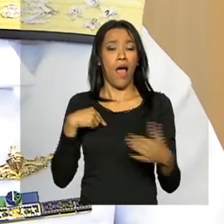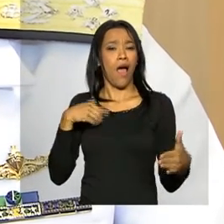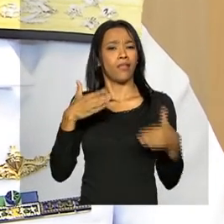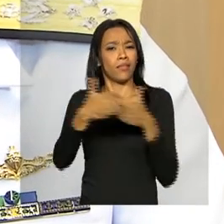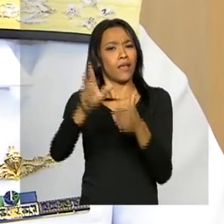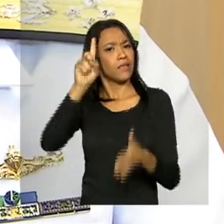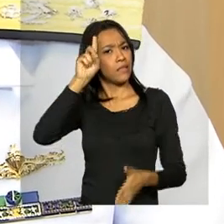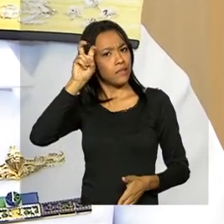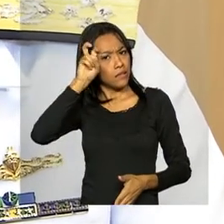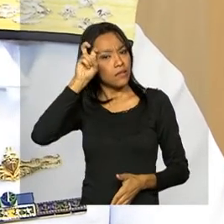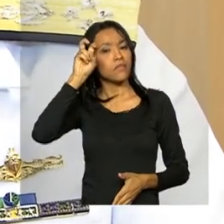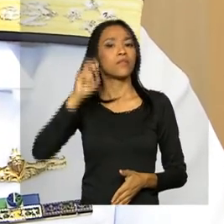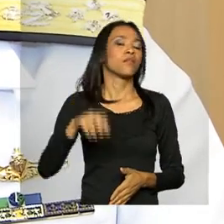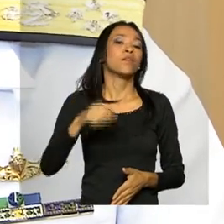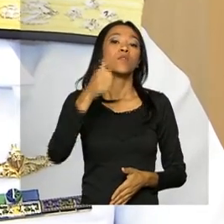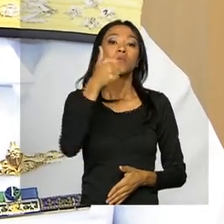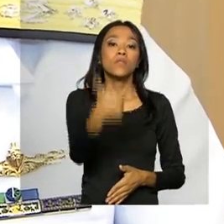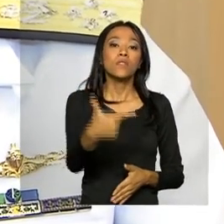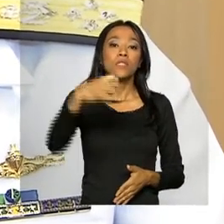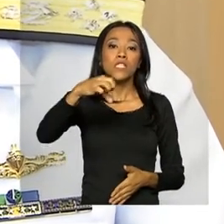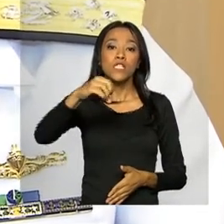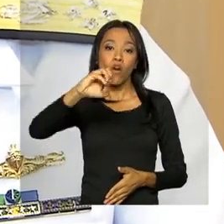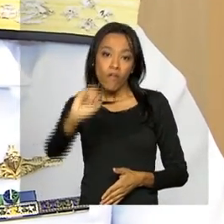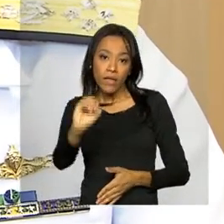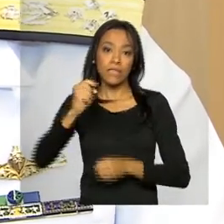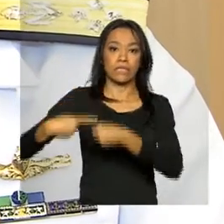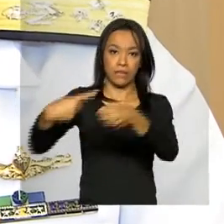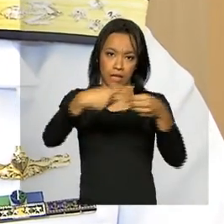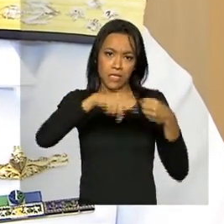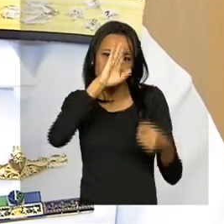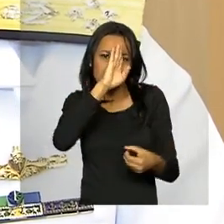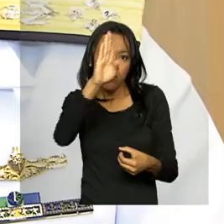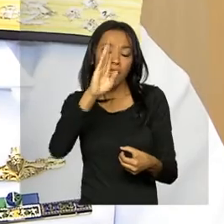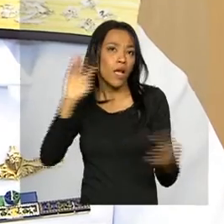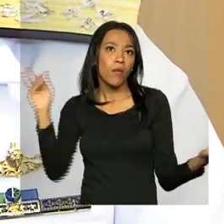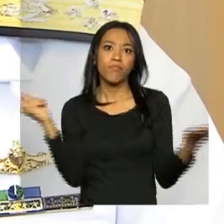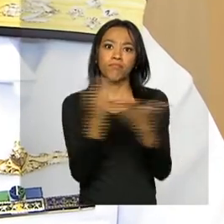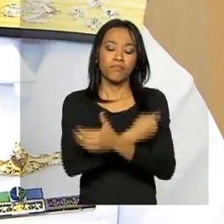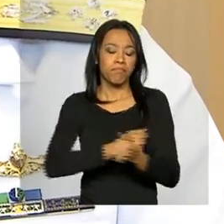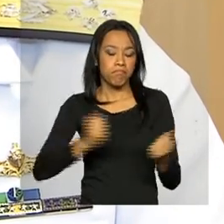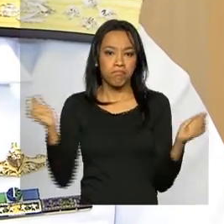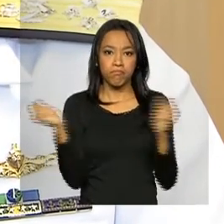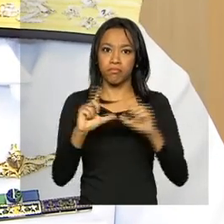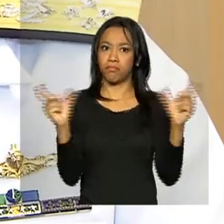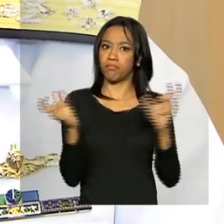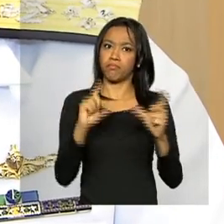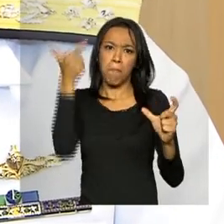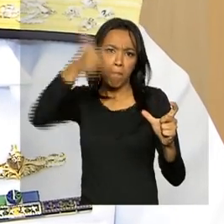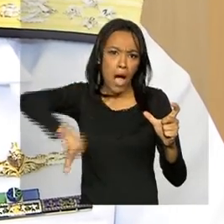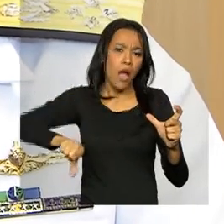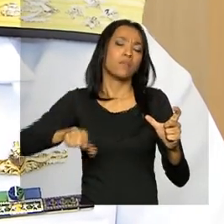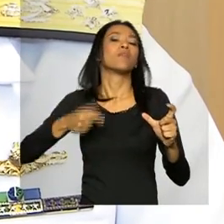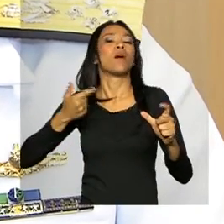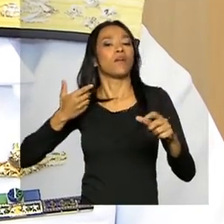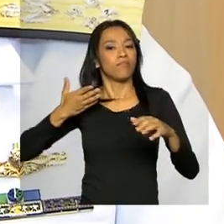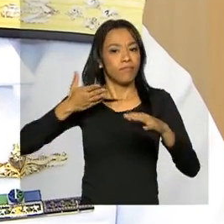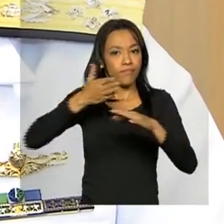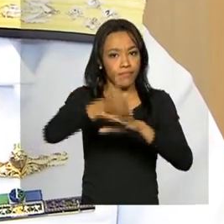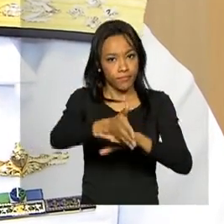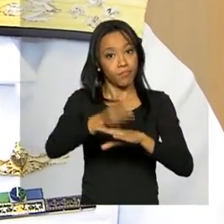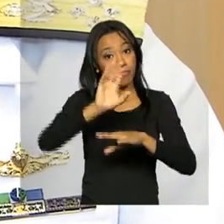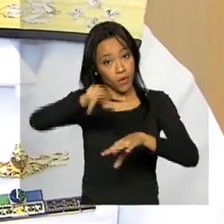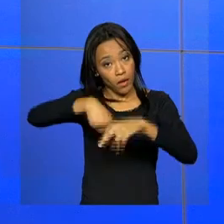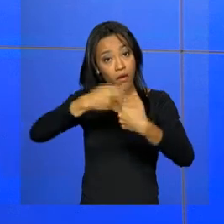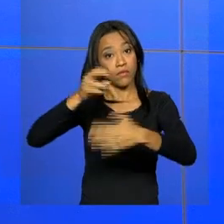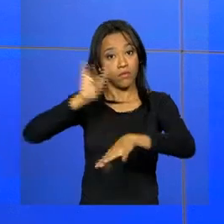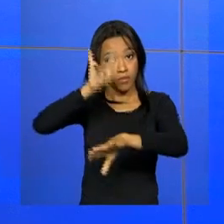atendendo 290 cidades, principalmente aquelas com maior incidência de doenças transmitidas por